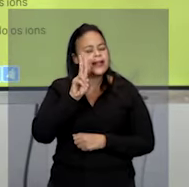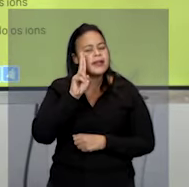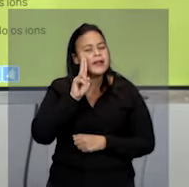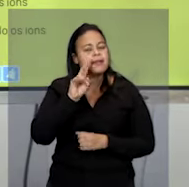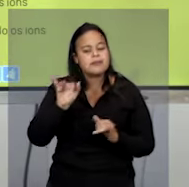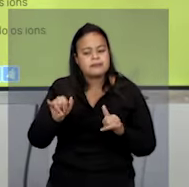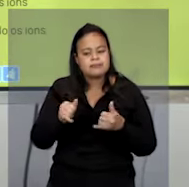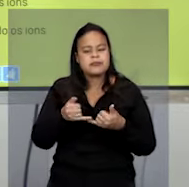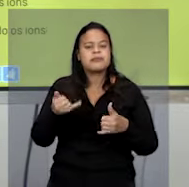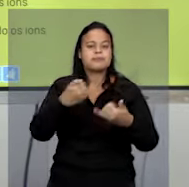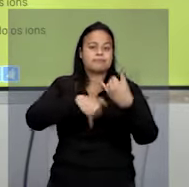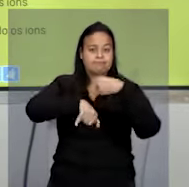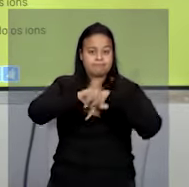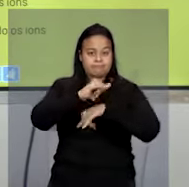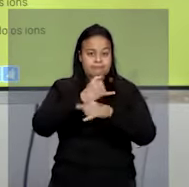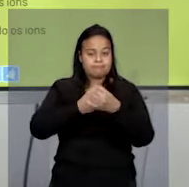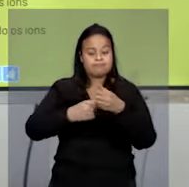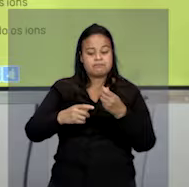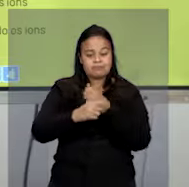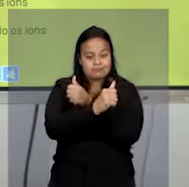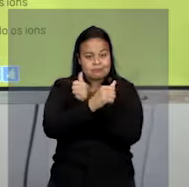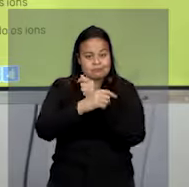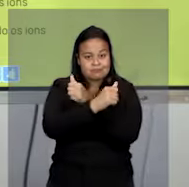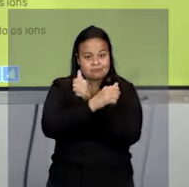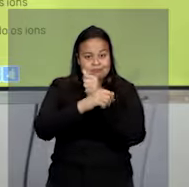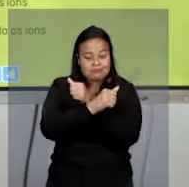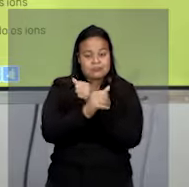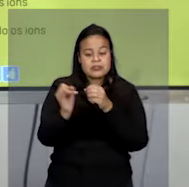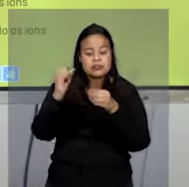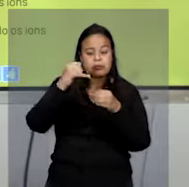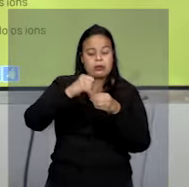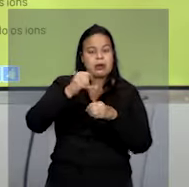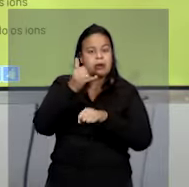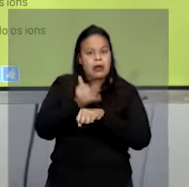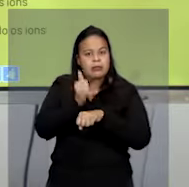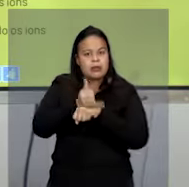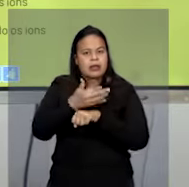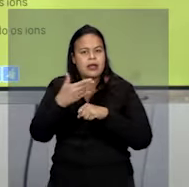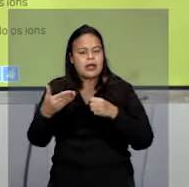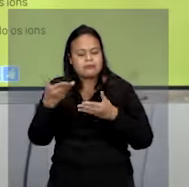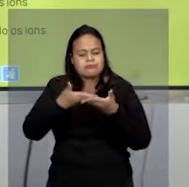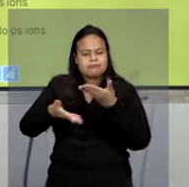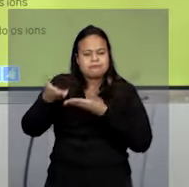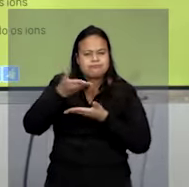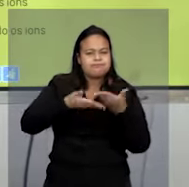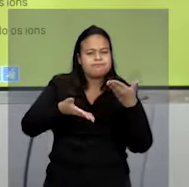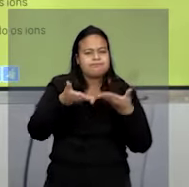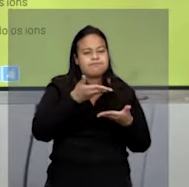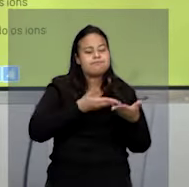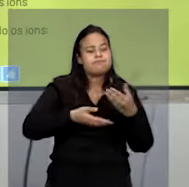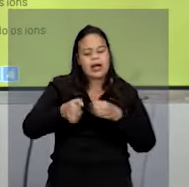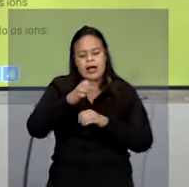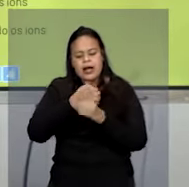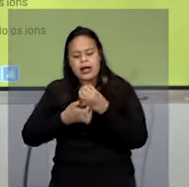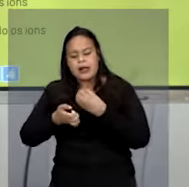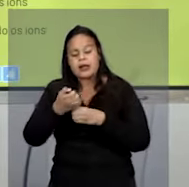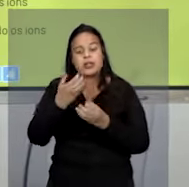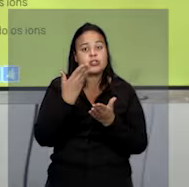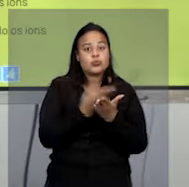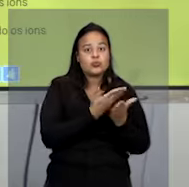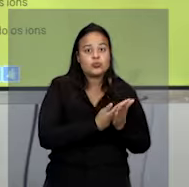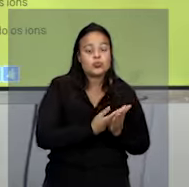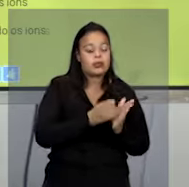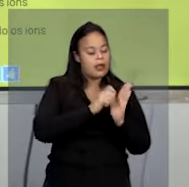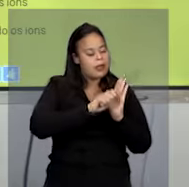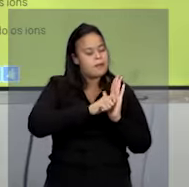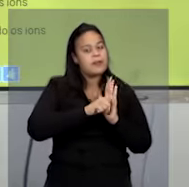ligações químicas, a ligação covalente, iônica e a metálica, como que elas interagem. Estude seu PET. Nos